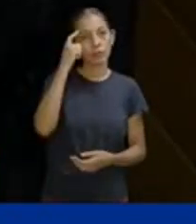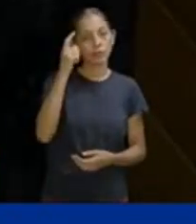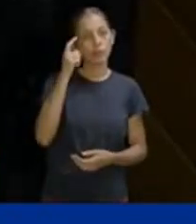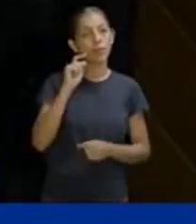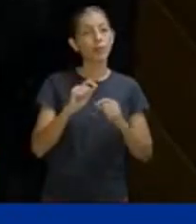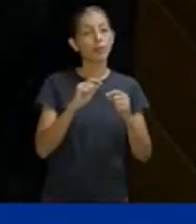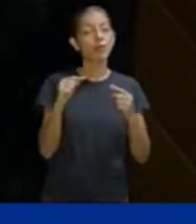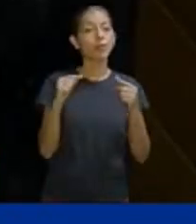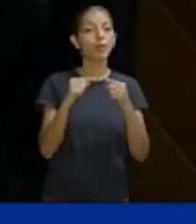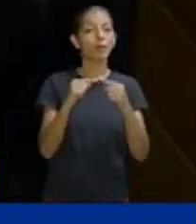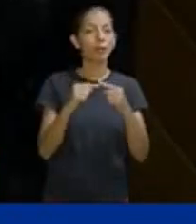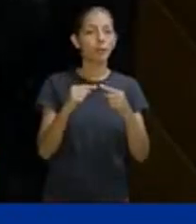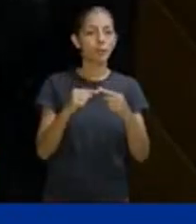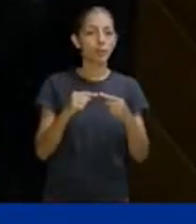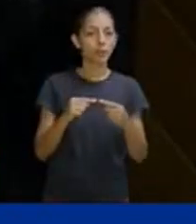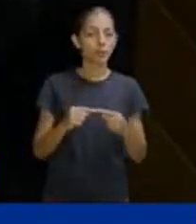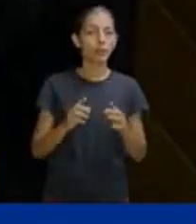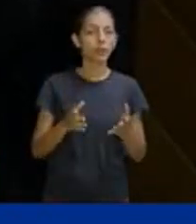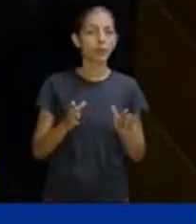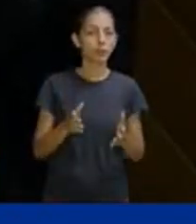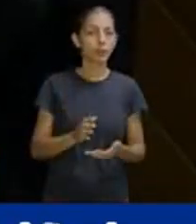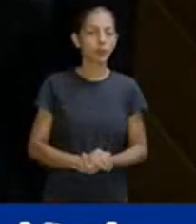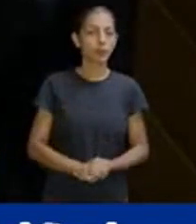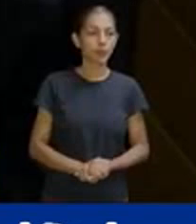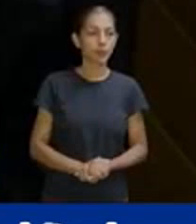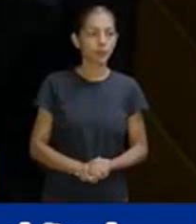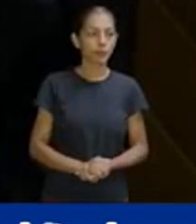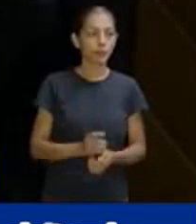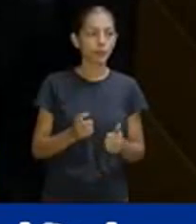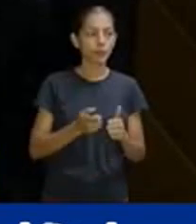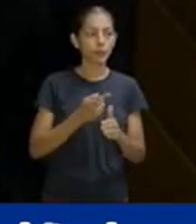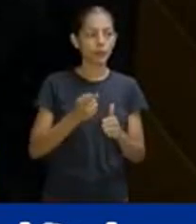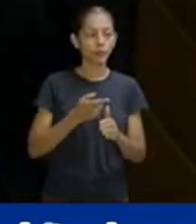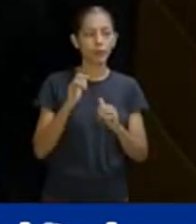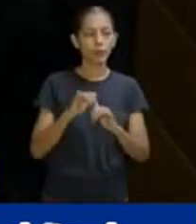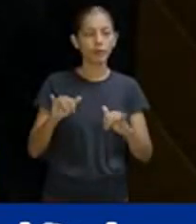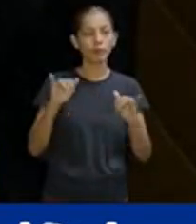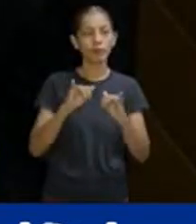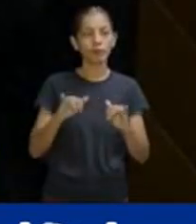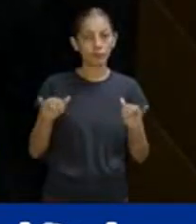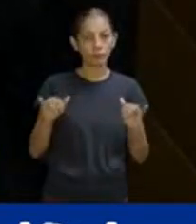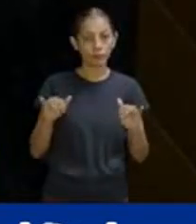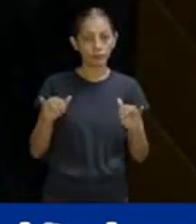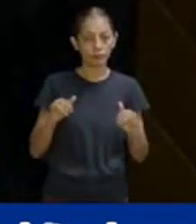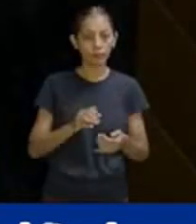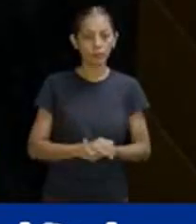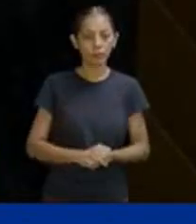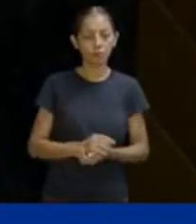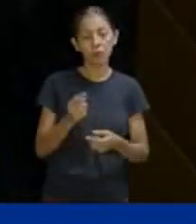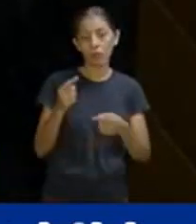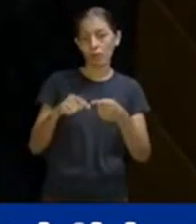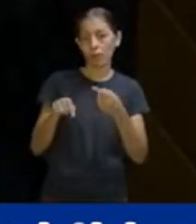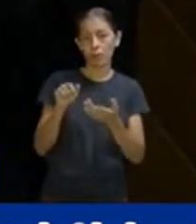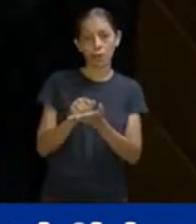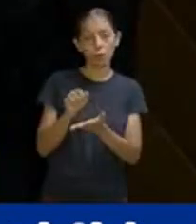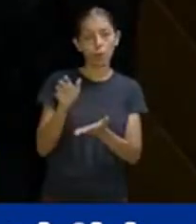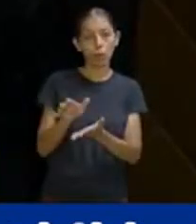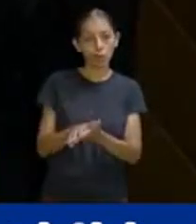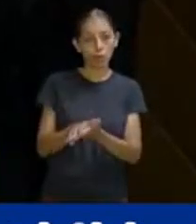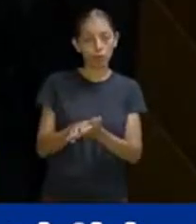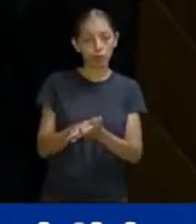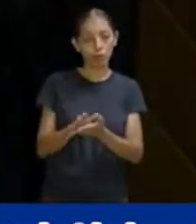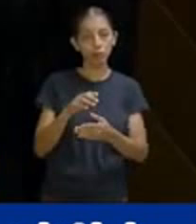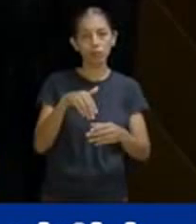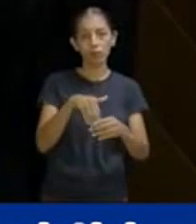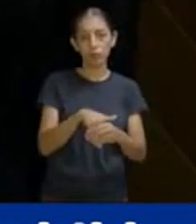meu ver, se mostram intransponíveis. Primeiro, esse tipo de propaganda não comporta multa eleitoral e não há comprovação